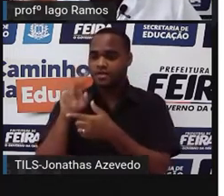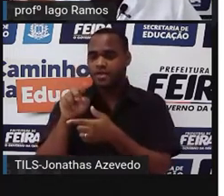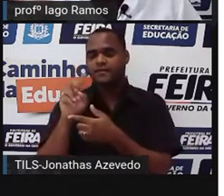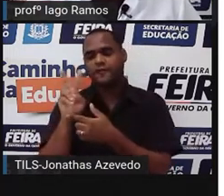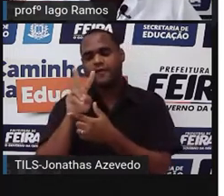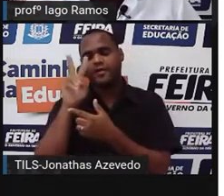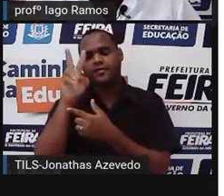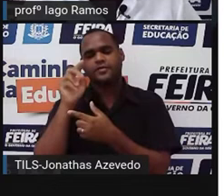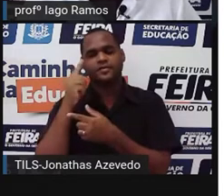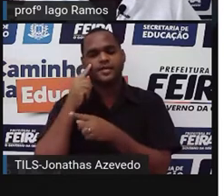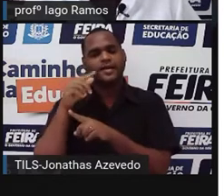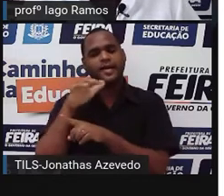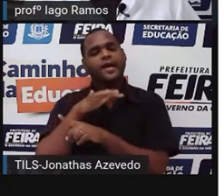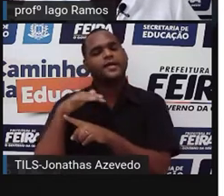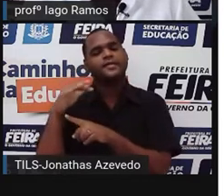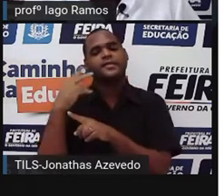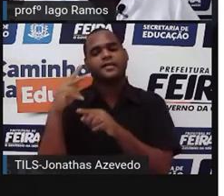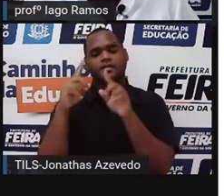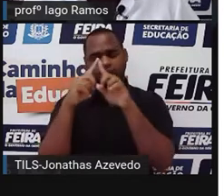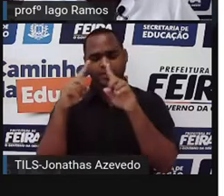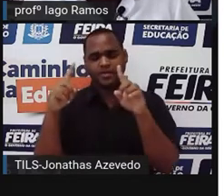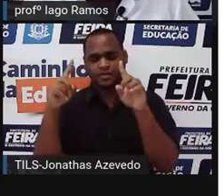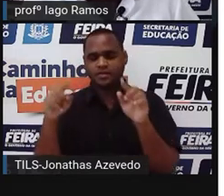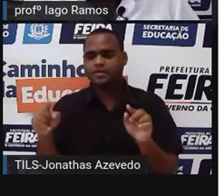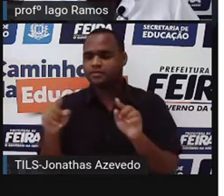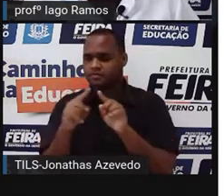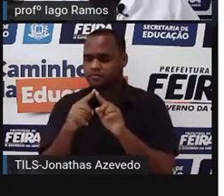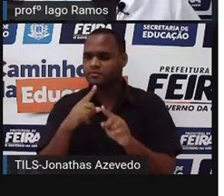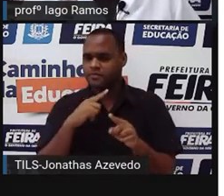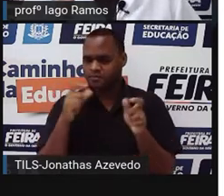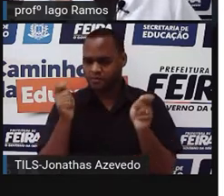valores das áreas dos quadrados?